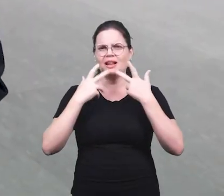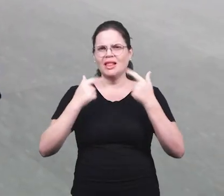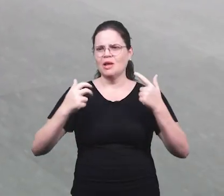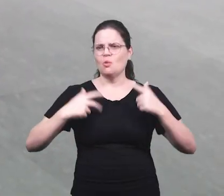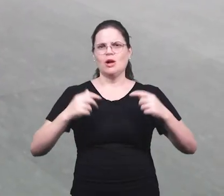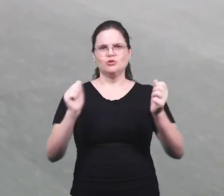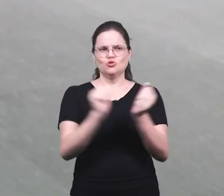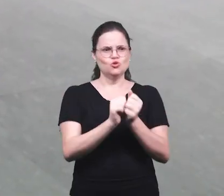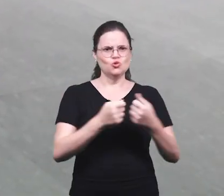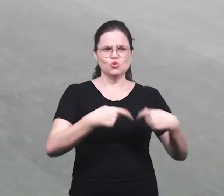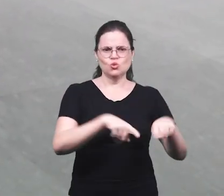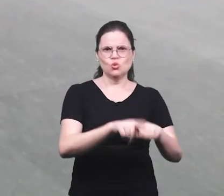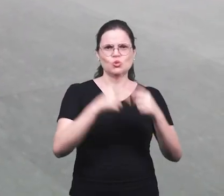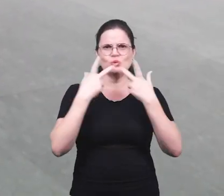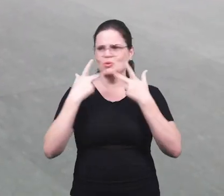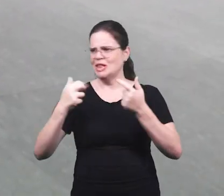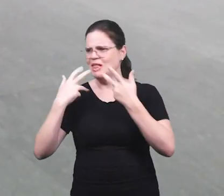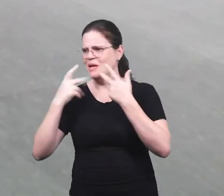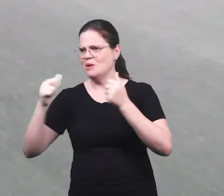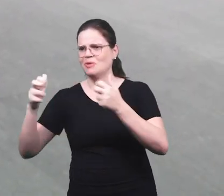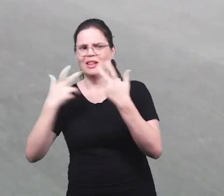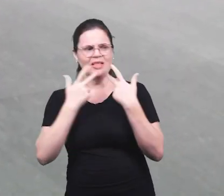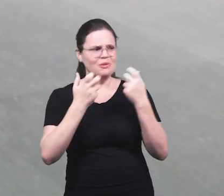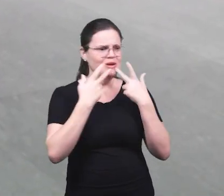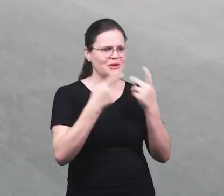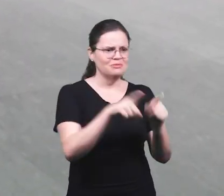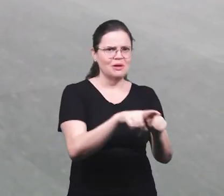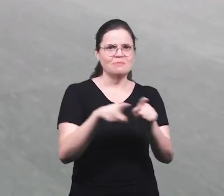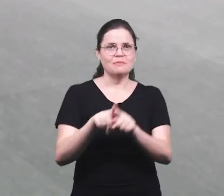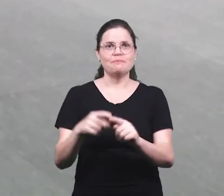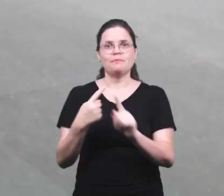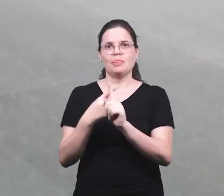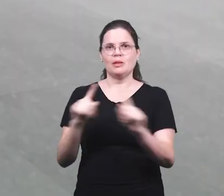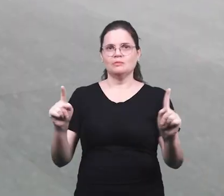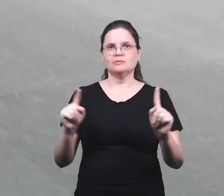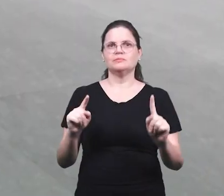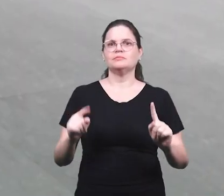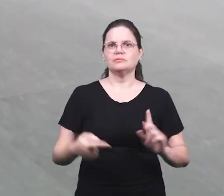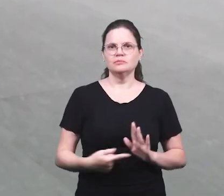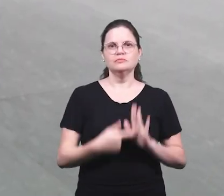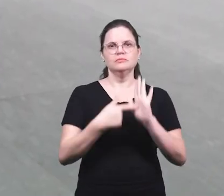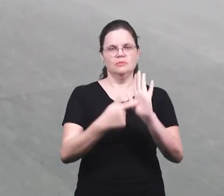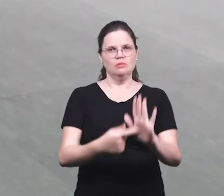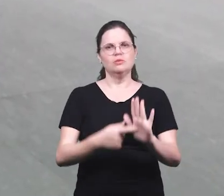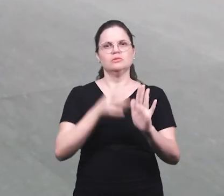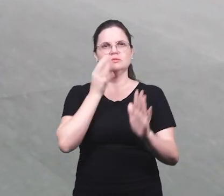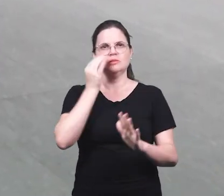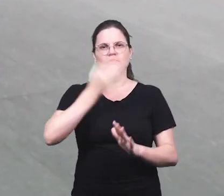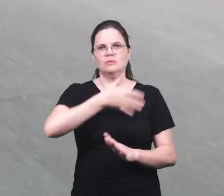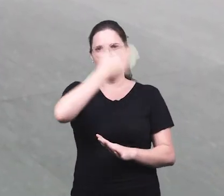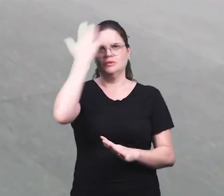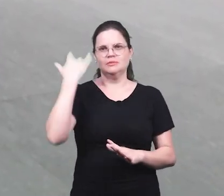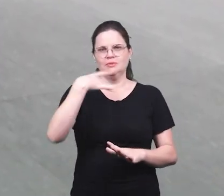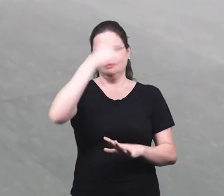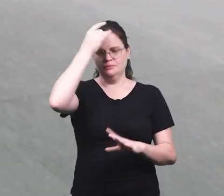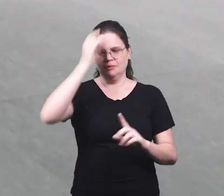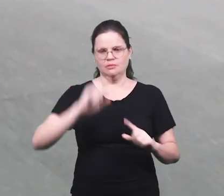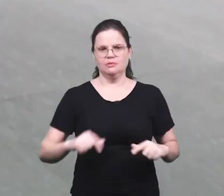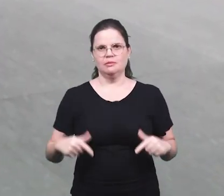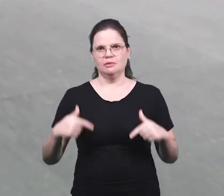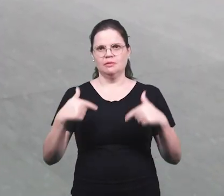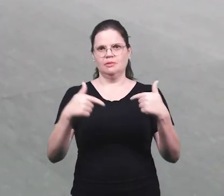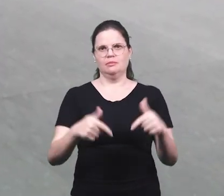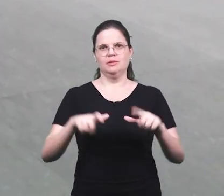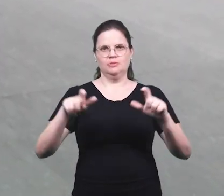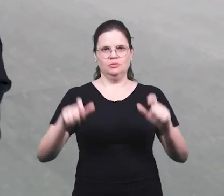mesmo tempo, mas é inegável a manifestação e a operação do Espírito Santo